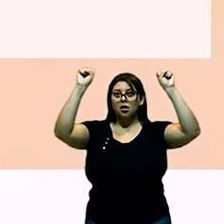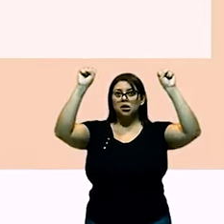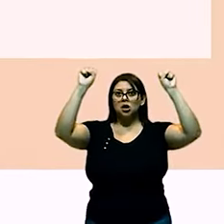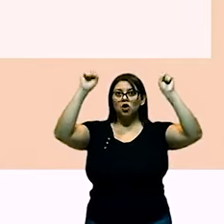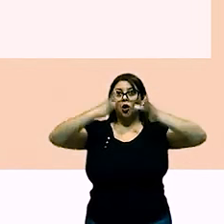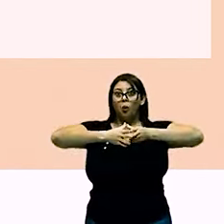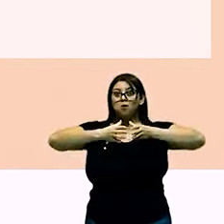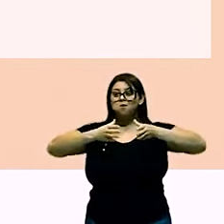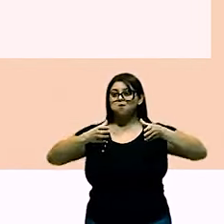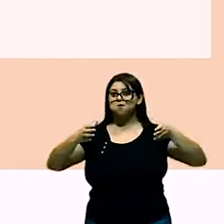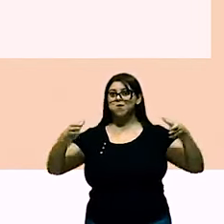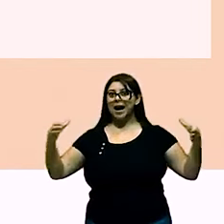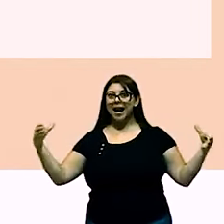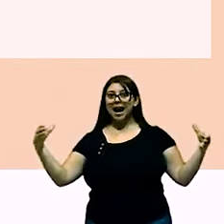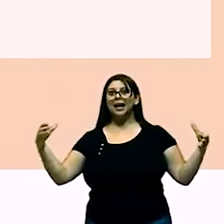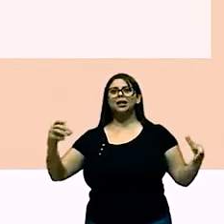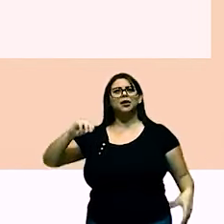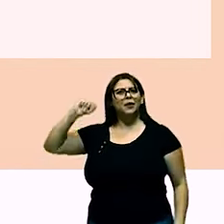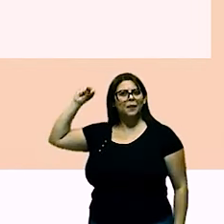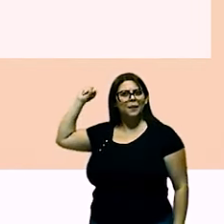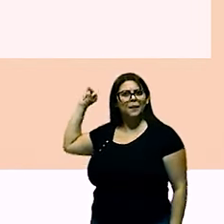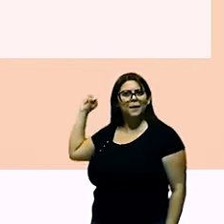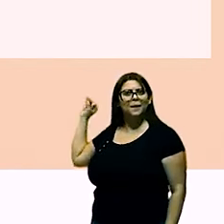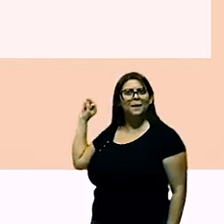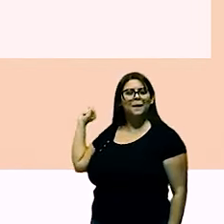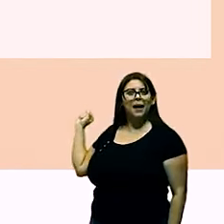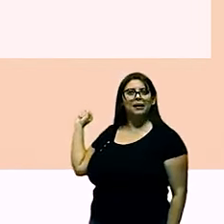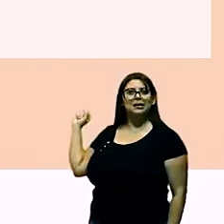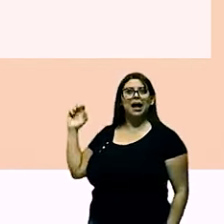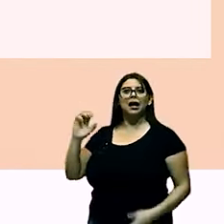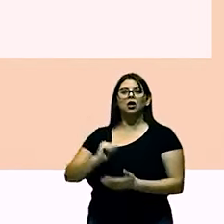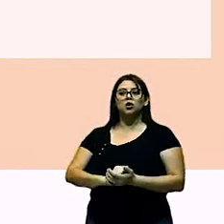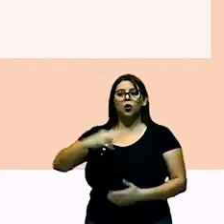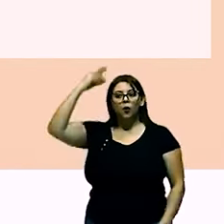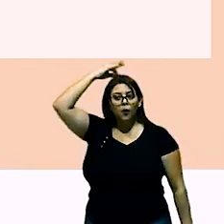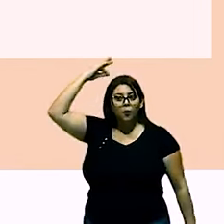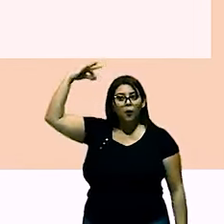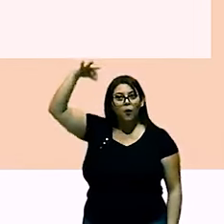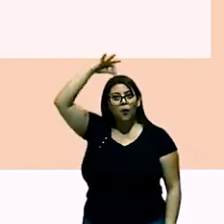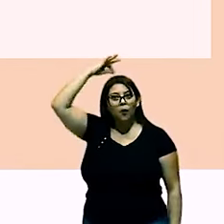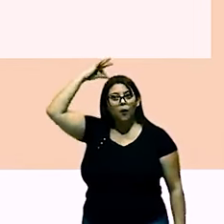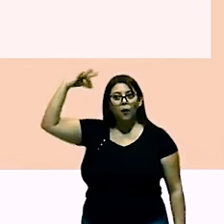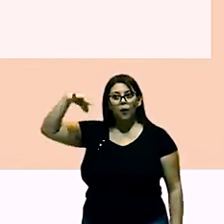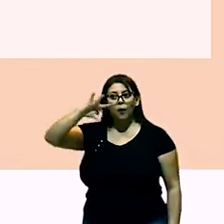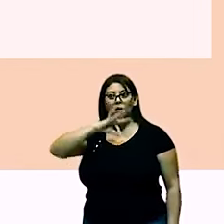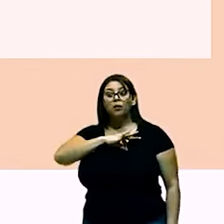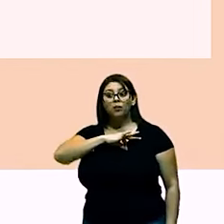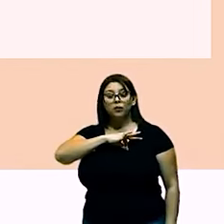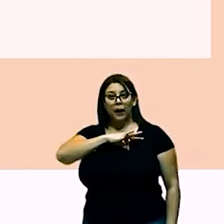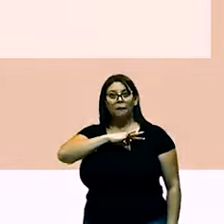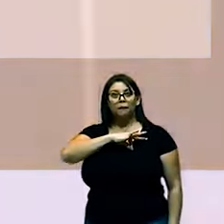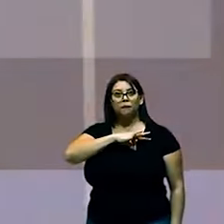ampla, que não foi só em relação às questões espirituais, mas também sociais e religiosas do